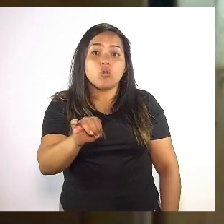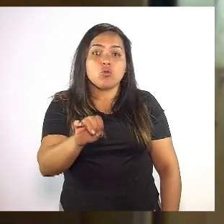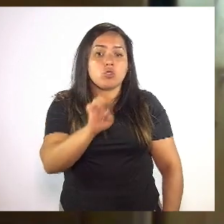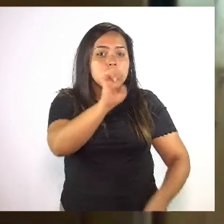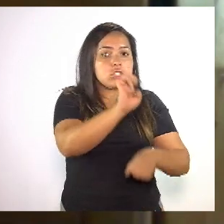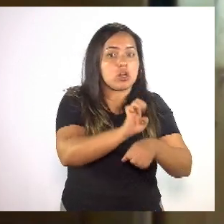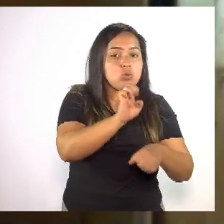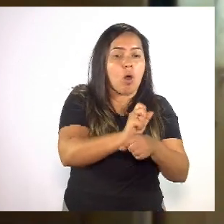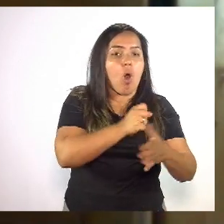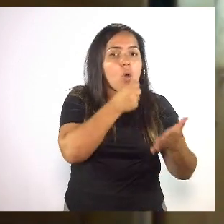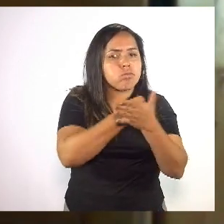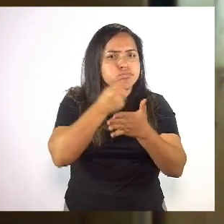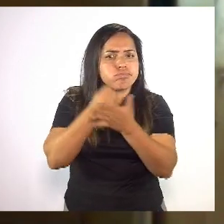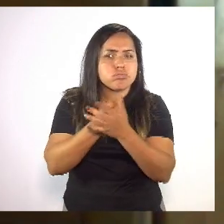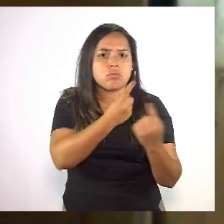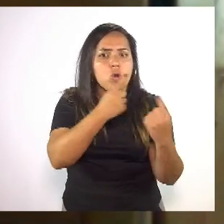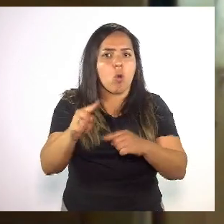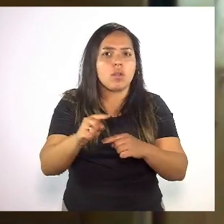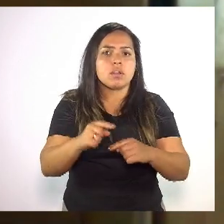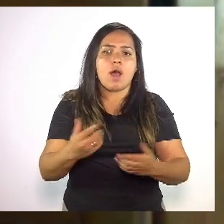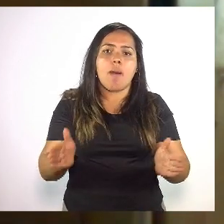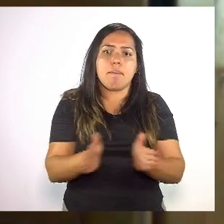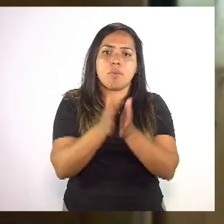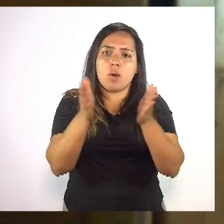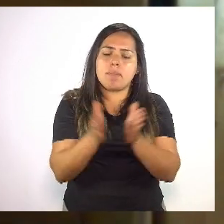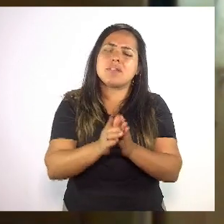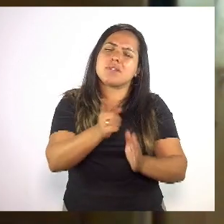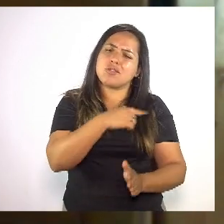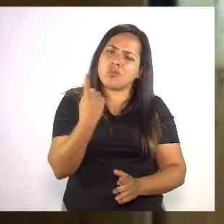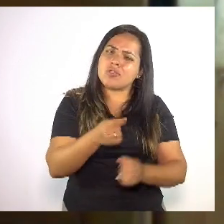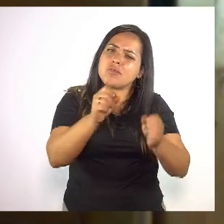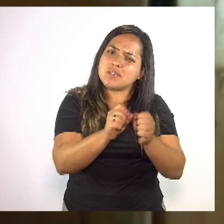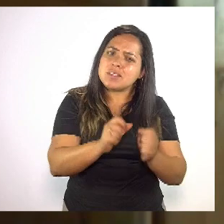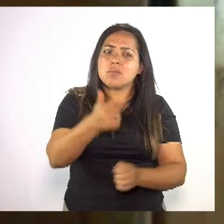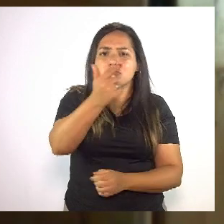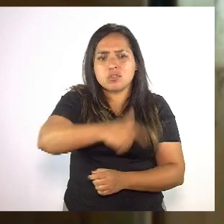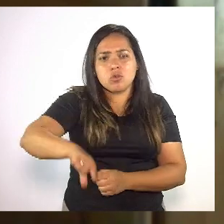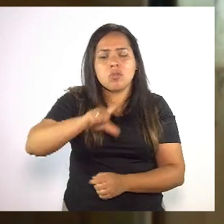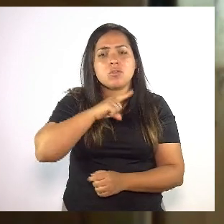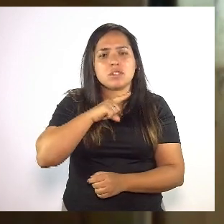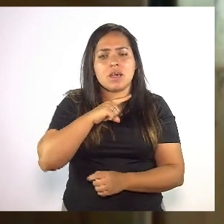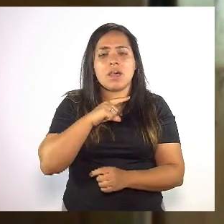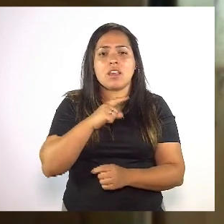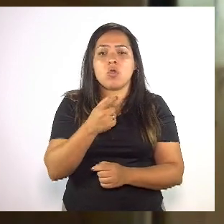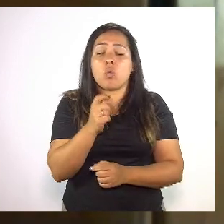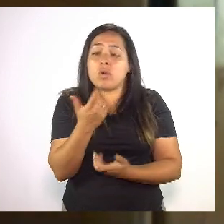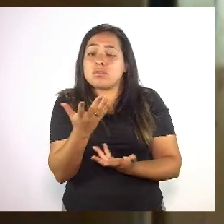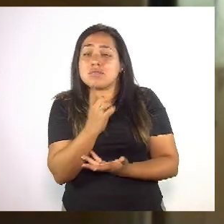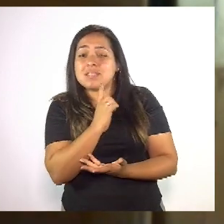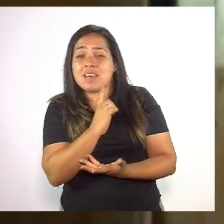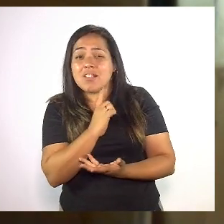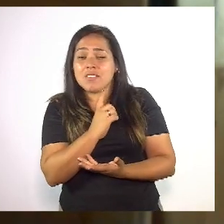Pobreza. Nós já tínhamos feito, quando renovamos o Fundo Estadual de Combate à Pobreza, uma composição